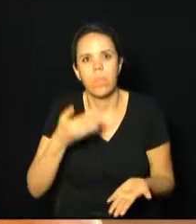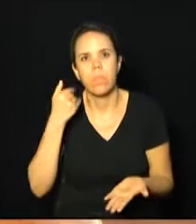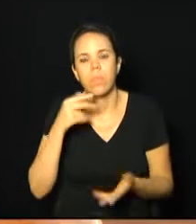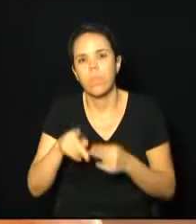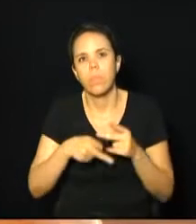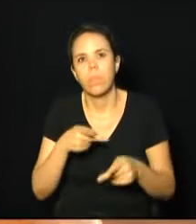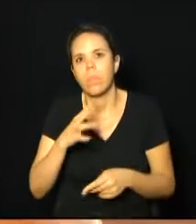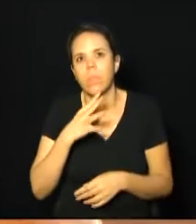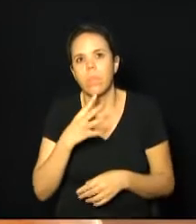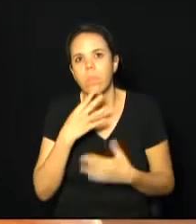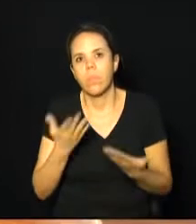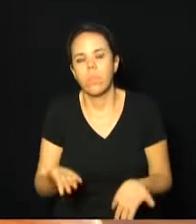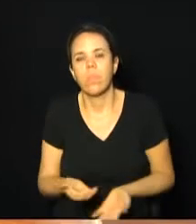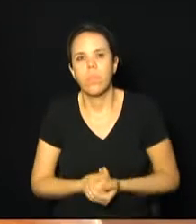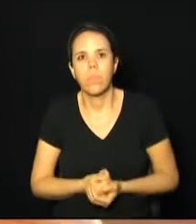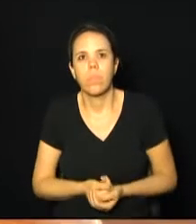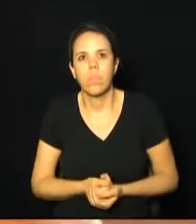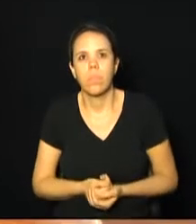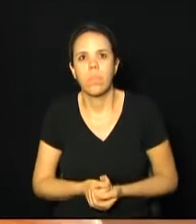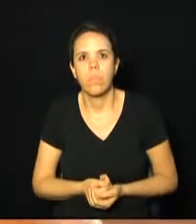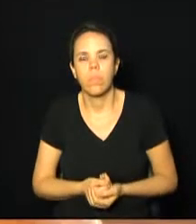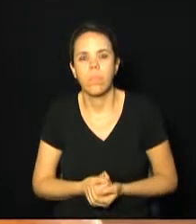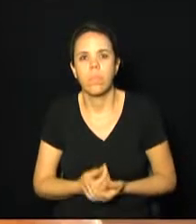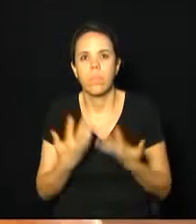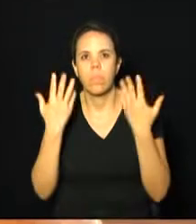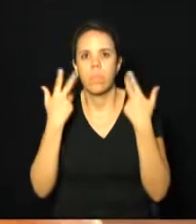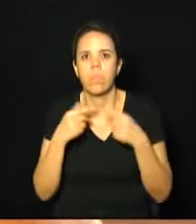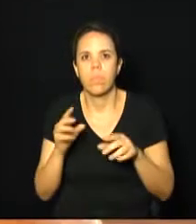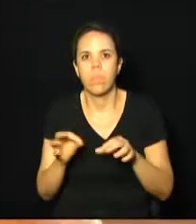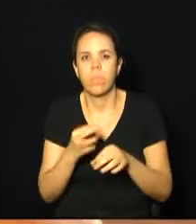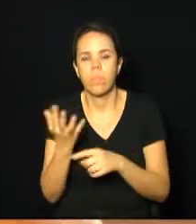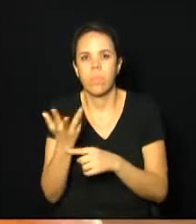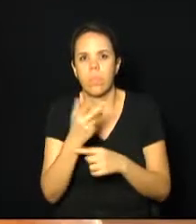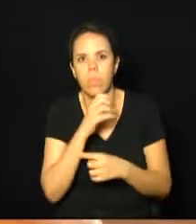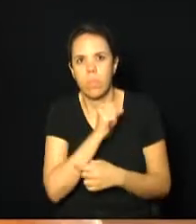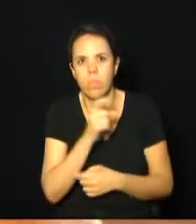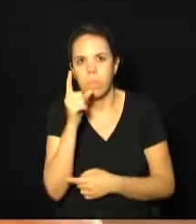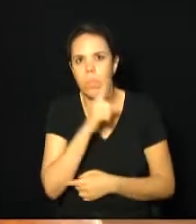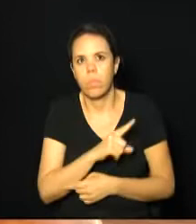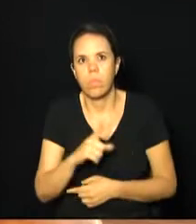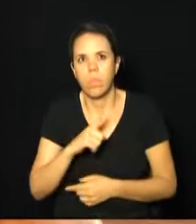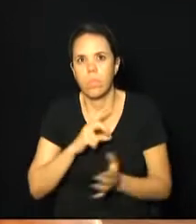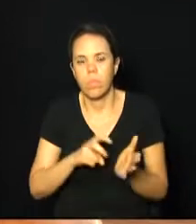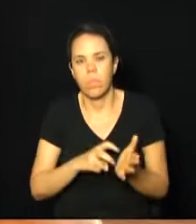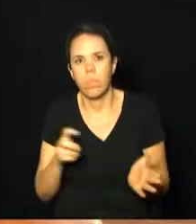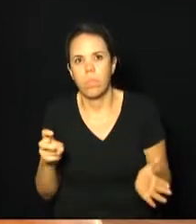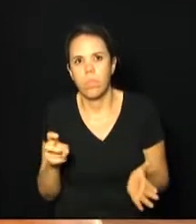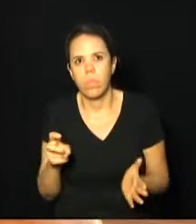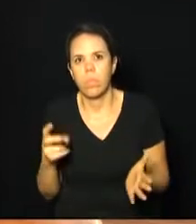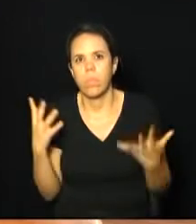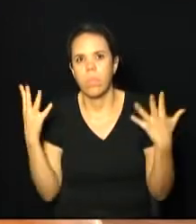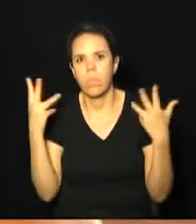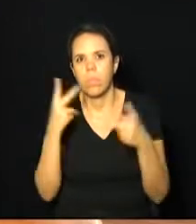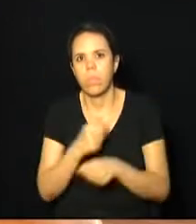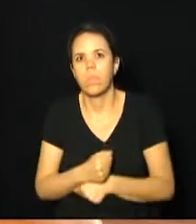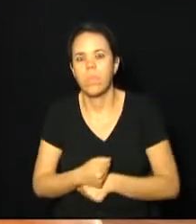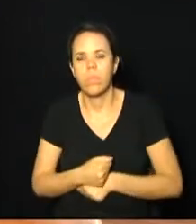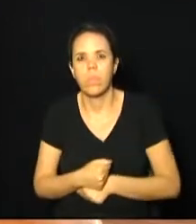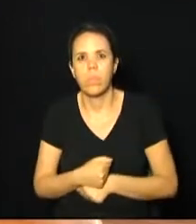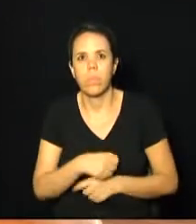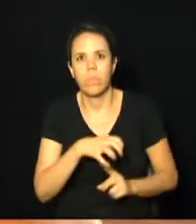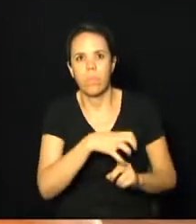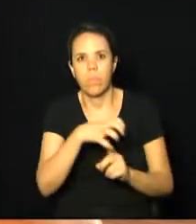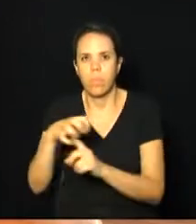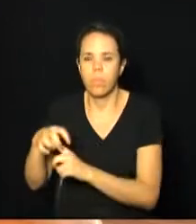convidar o pessoal para conhecer a feira agroecológica e de artesanato, aos sábados e domingos pela manhã. Linda feira,